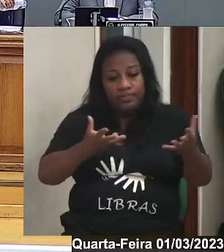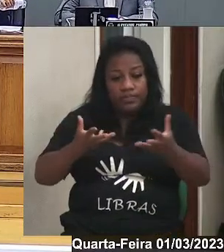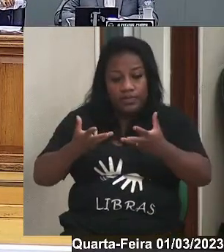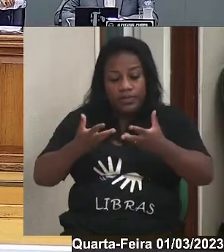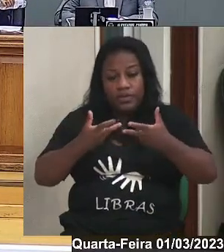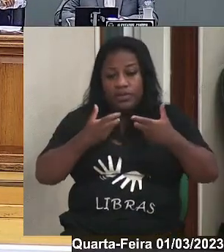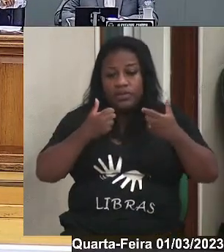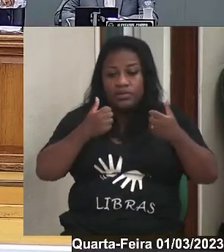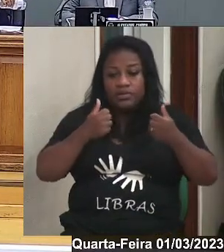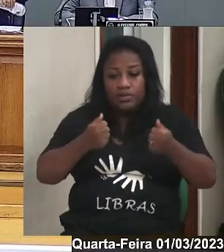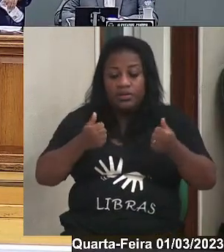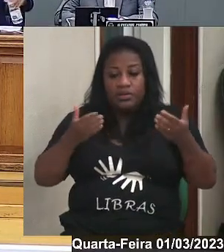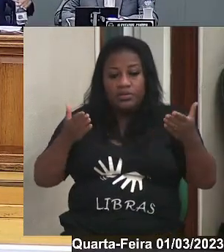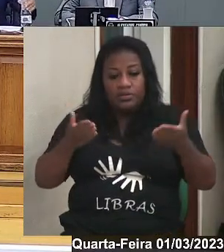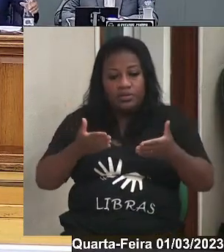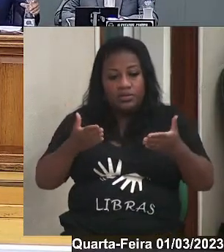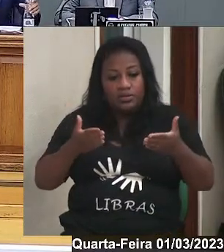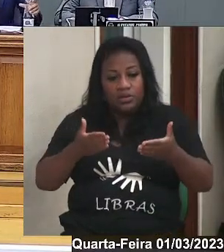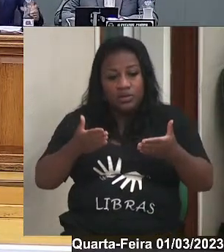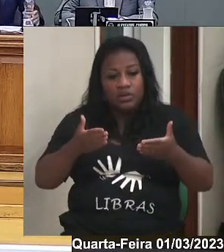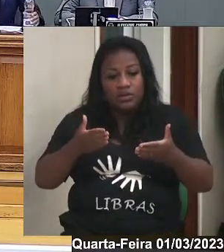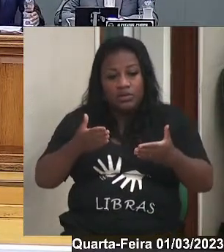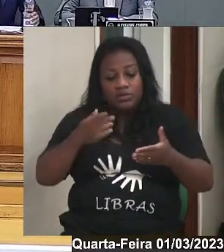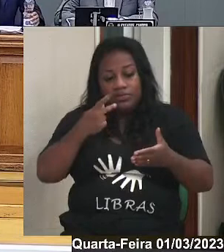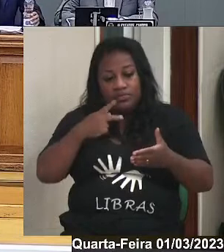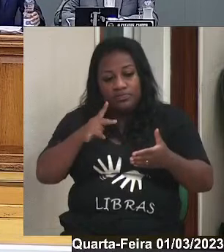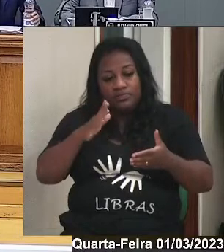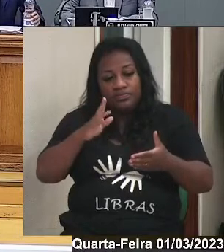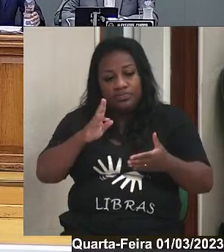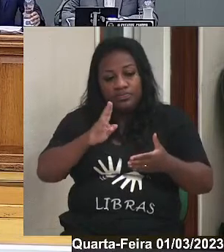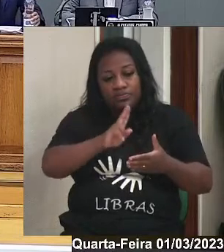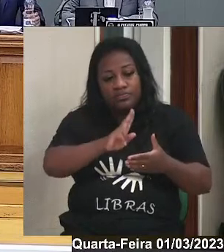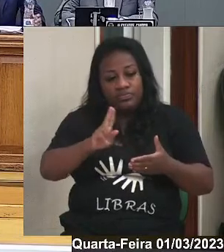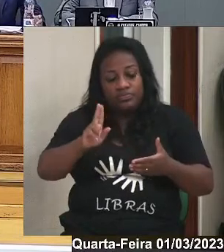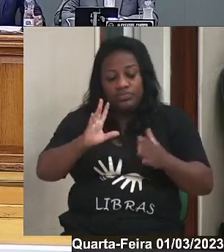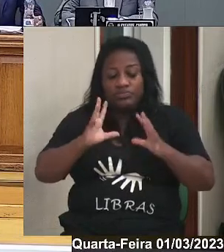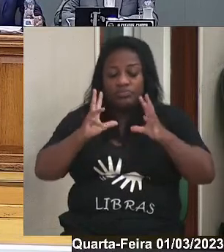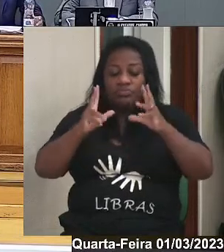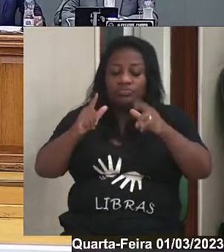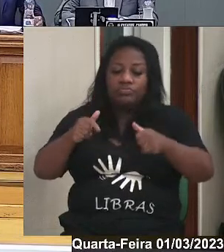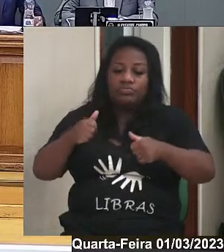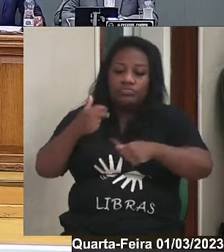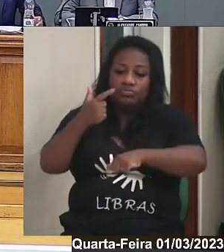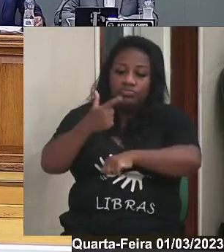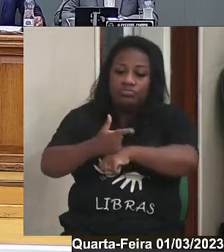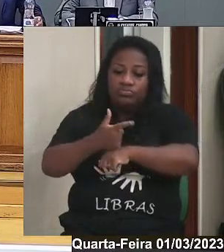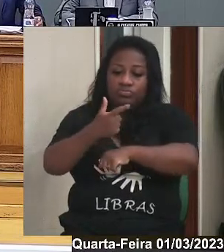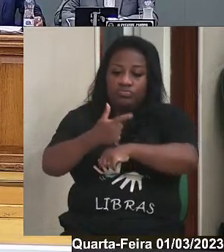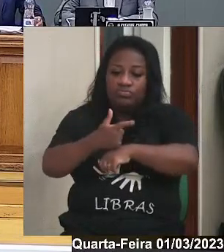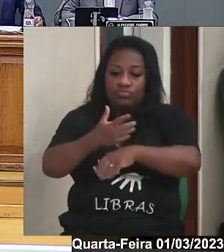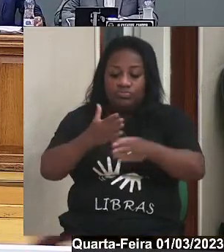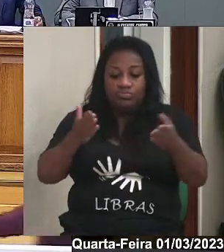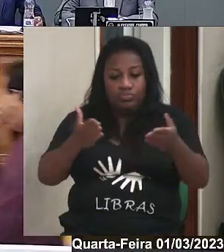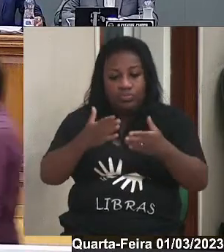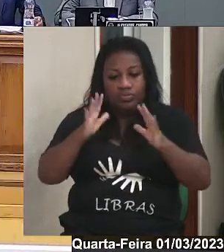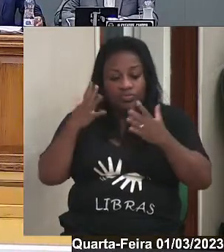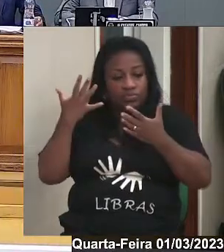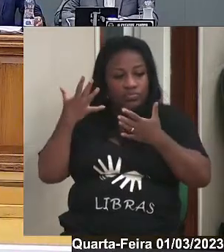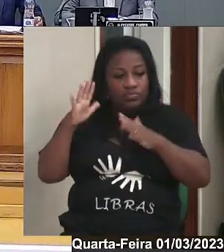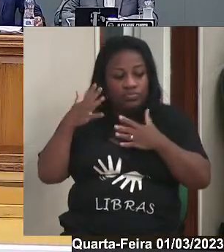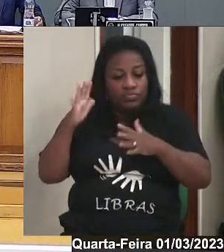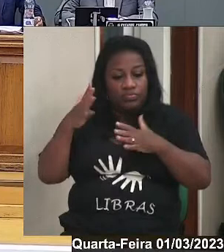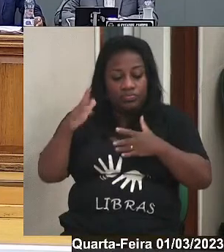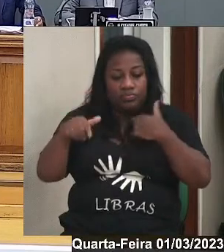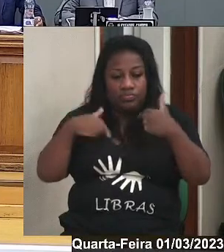lado desse professor, que é o Delcio Brandão. E, em seu nome, cumprimentar também as demais lideranças, meu amigo Henrique Brito, que está aí. Parabéns